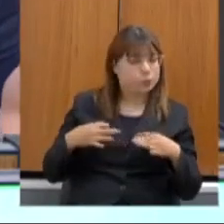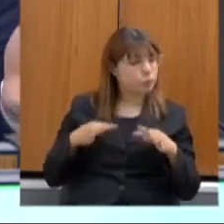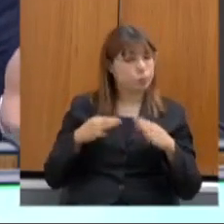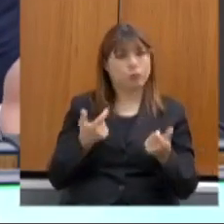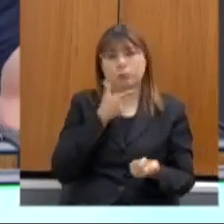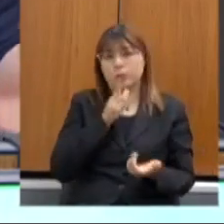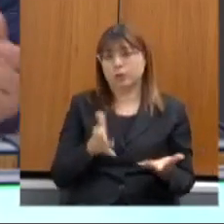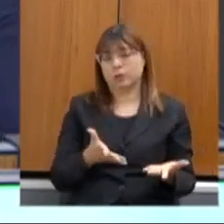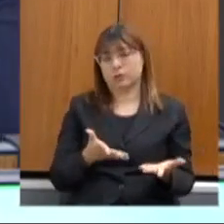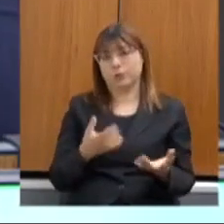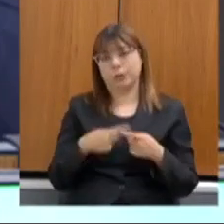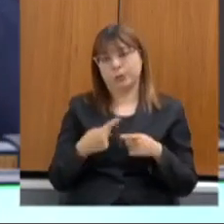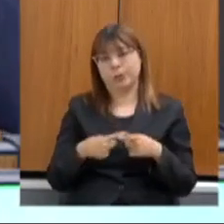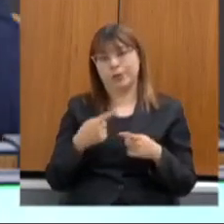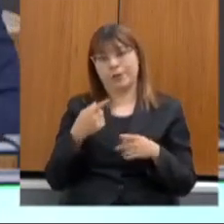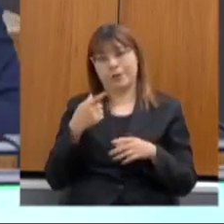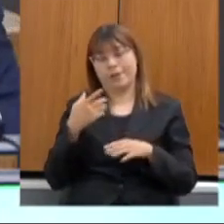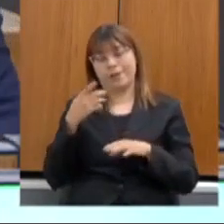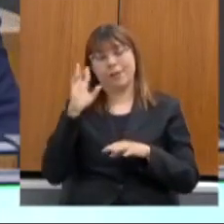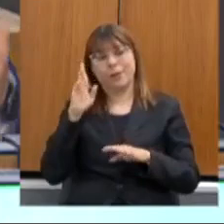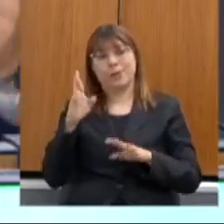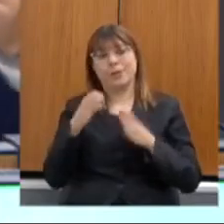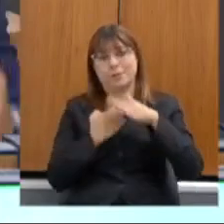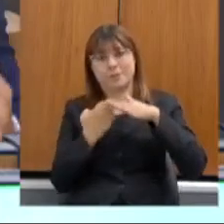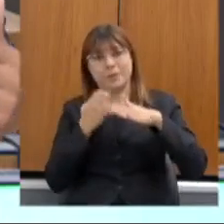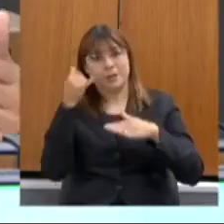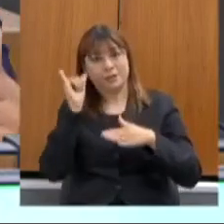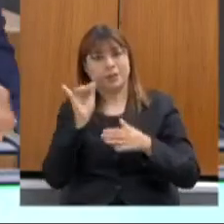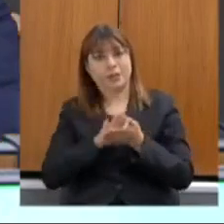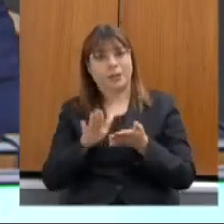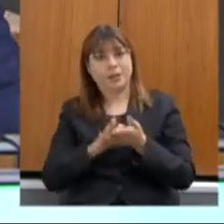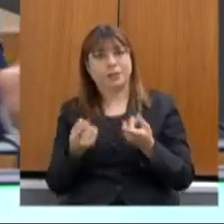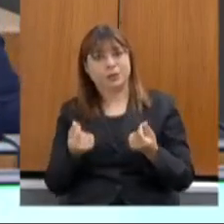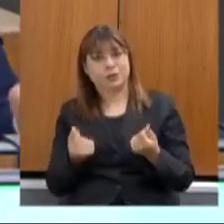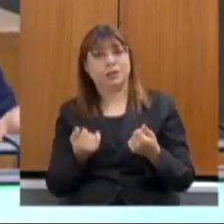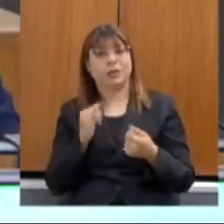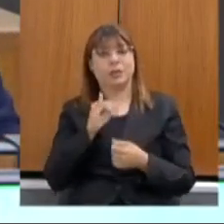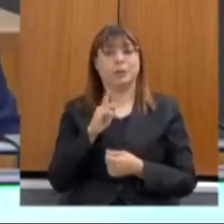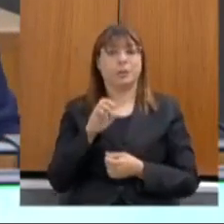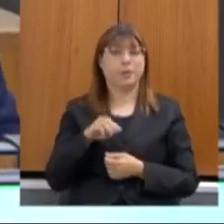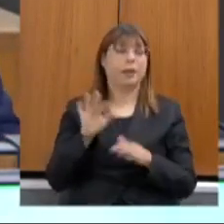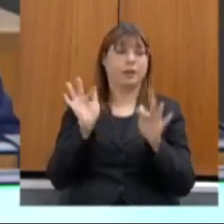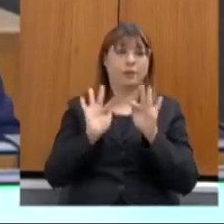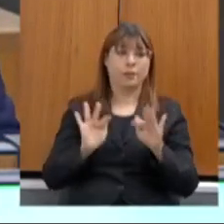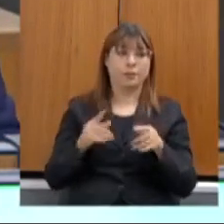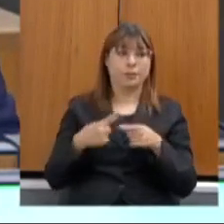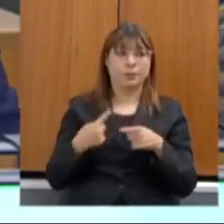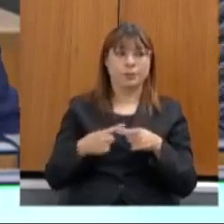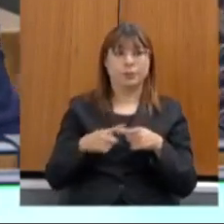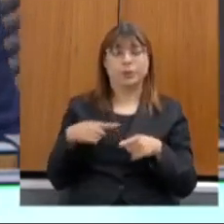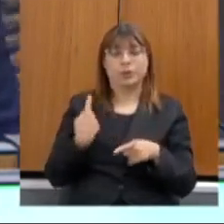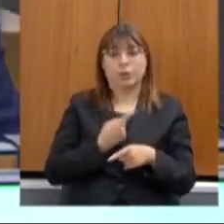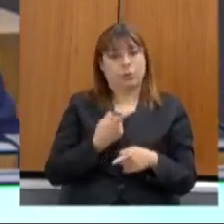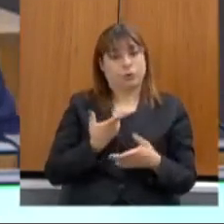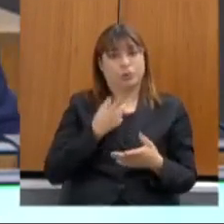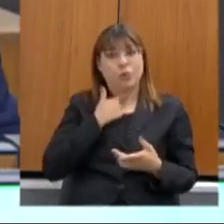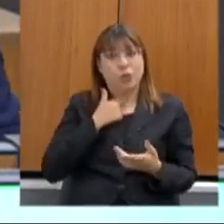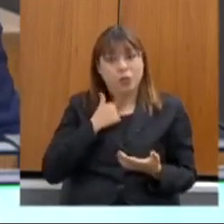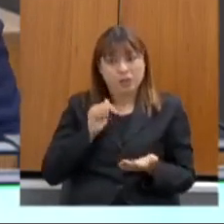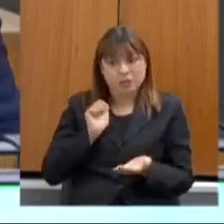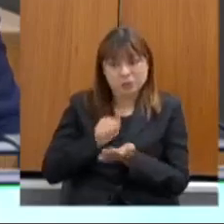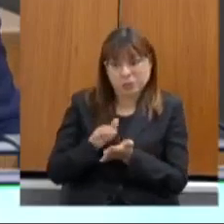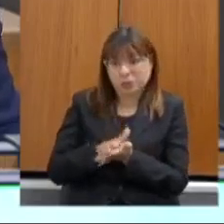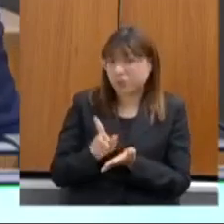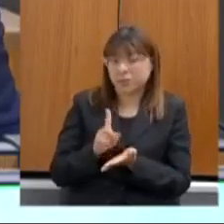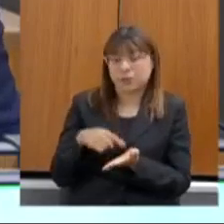um empresário que não gasta dinheiro com multa e o Ipem fica muito feliz porque a gente não tem nenhuma prazer em montar a